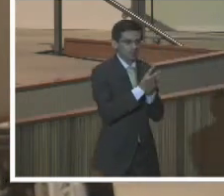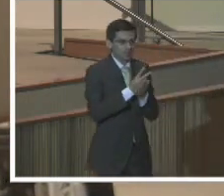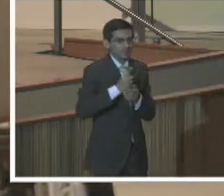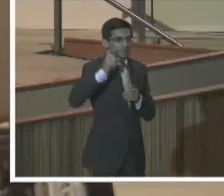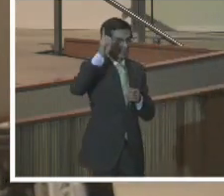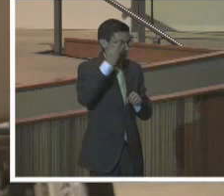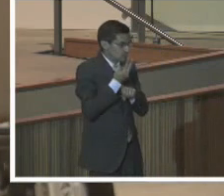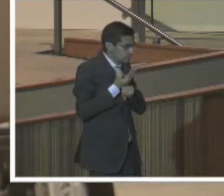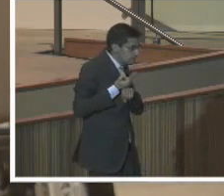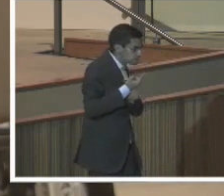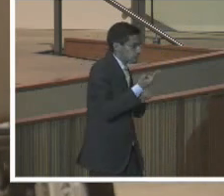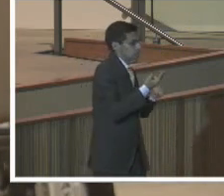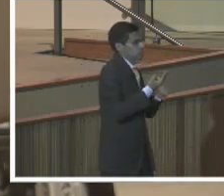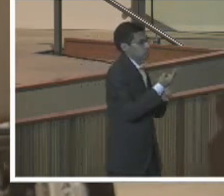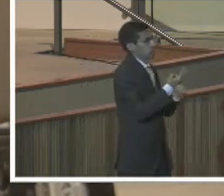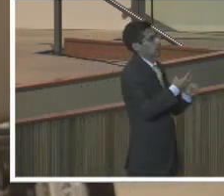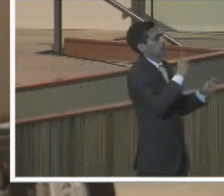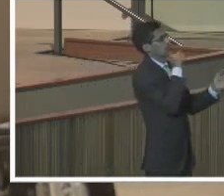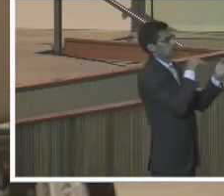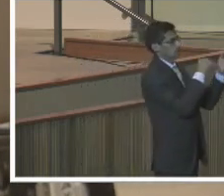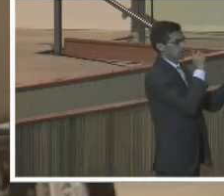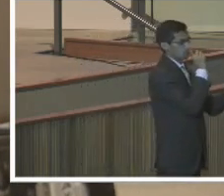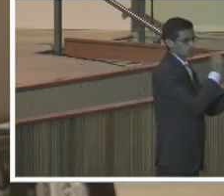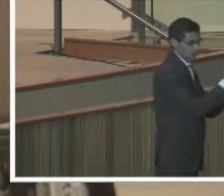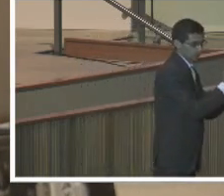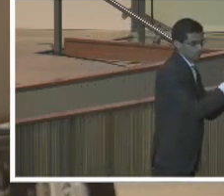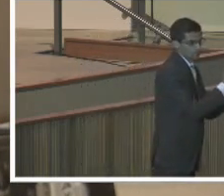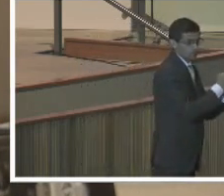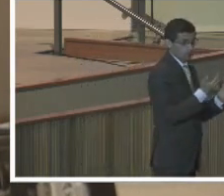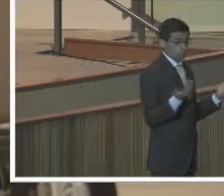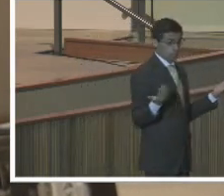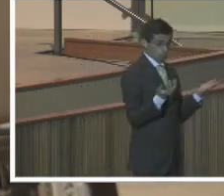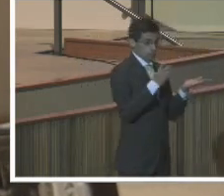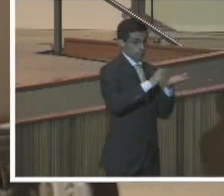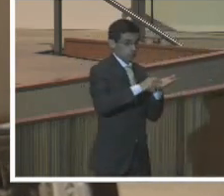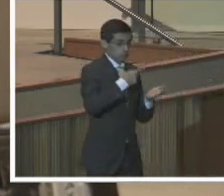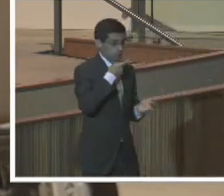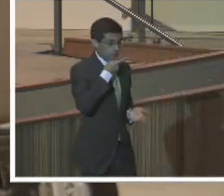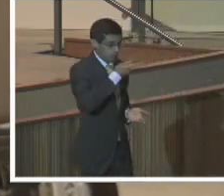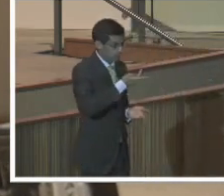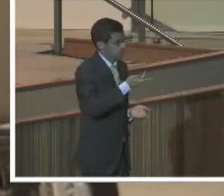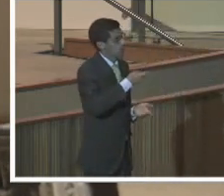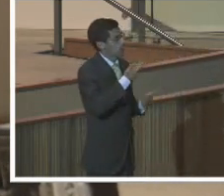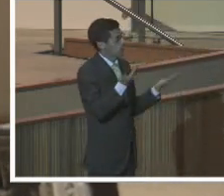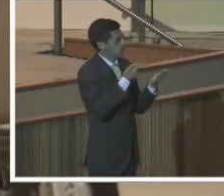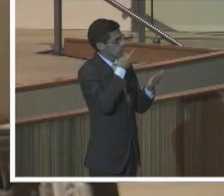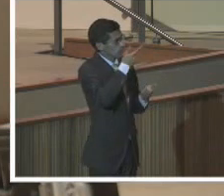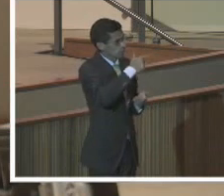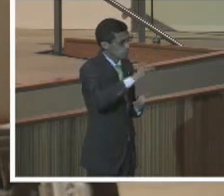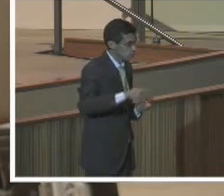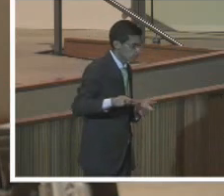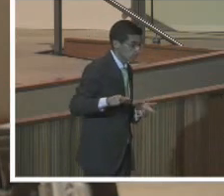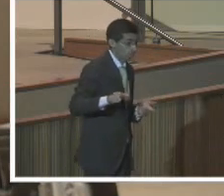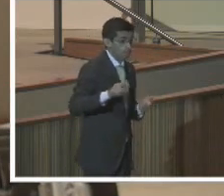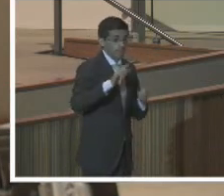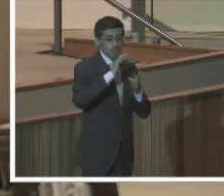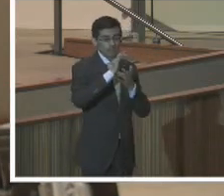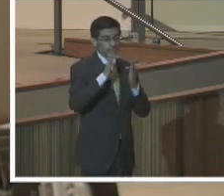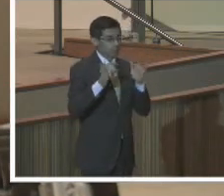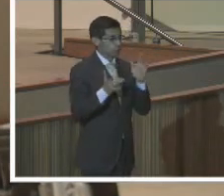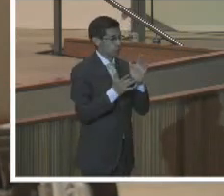meu coração. Eu disse hoje pela manhã e vou repetir: Deus, o Senhor Jesus,